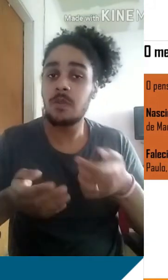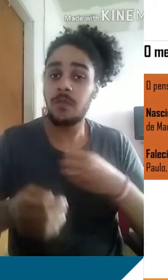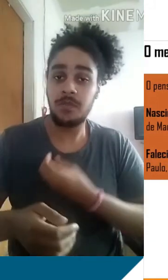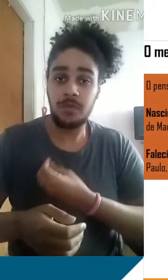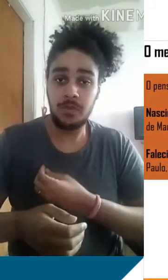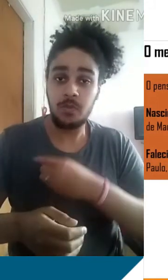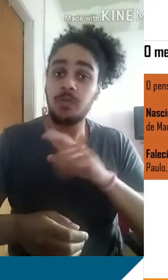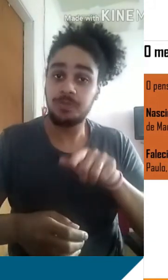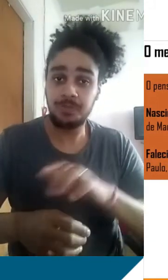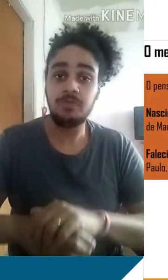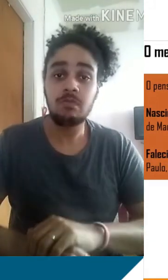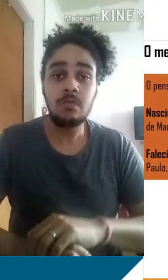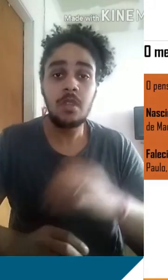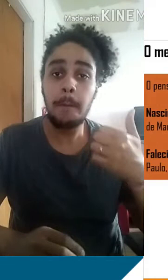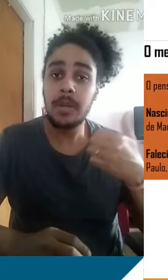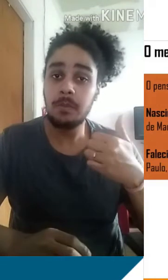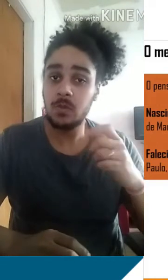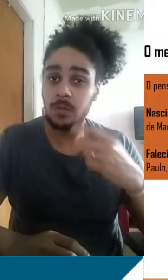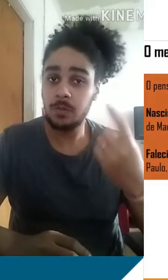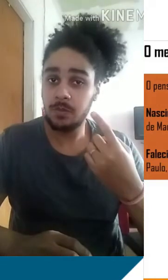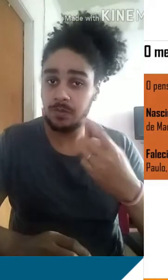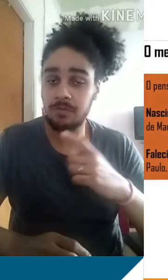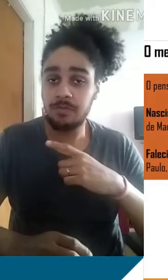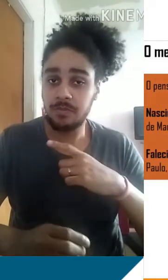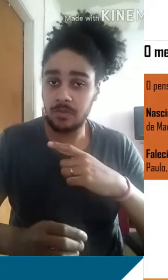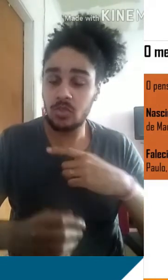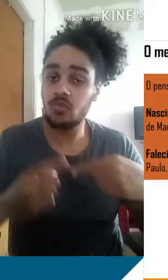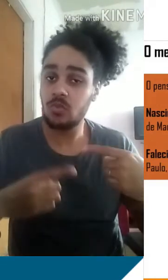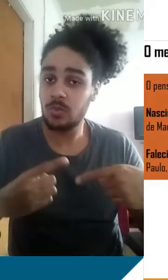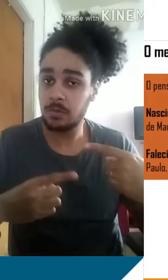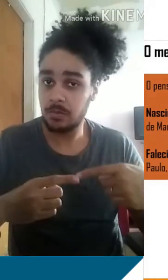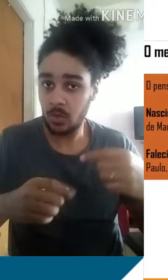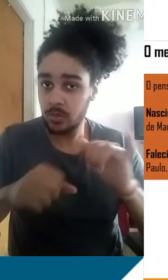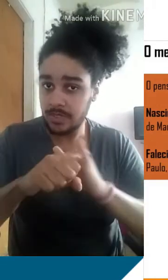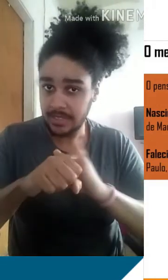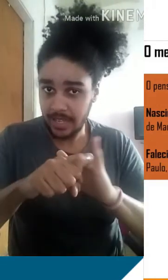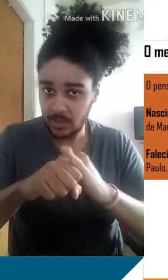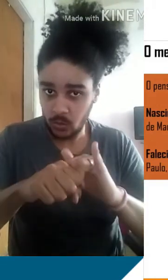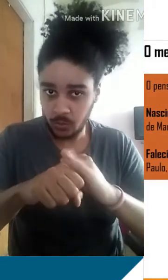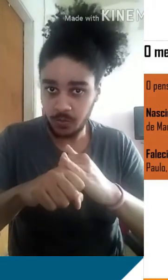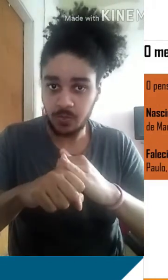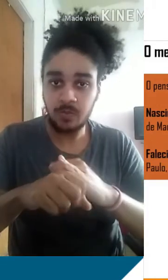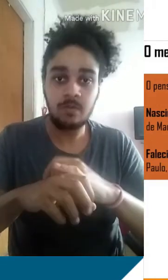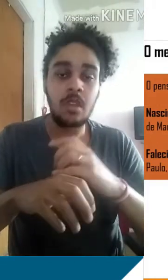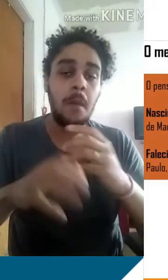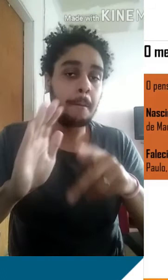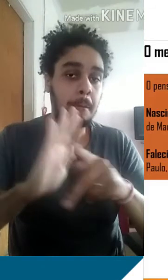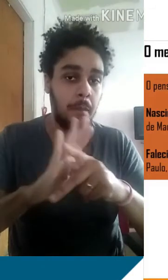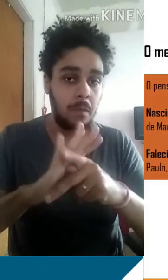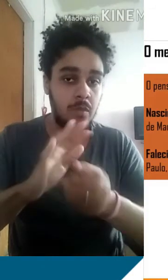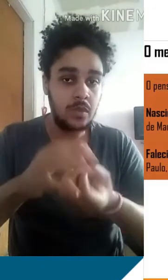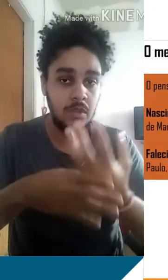técnico, né? A própria construção desse termo, que está muito pautada pelo pensamento de um homem